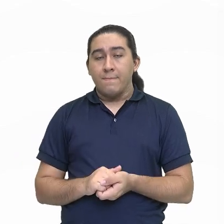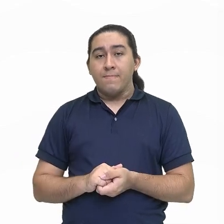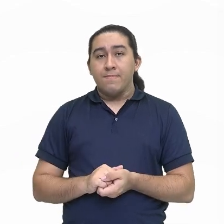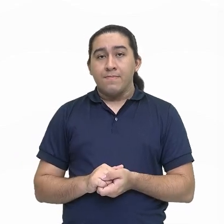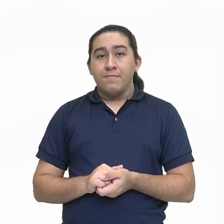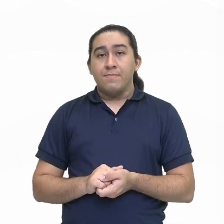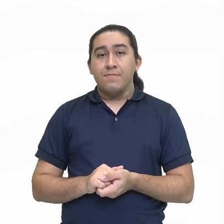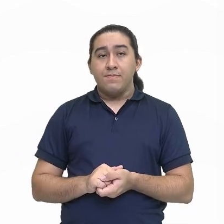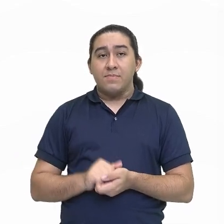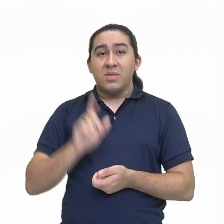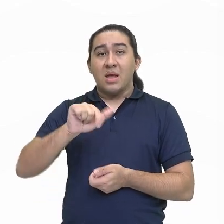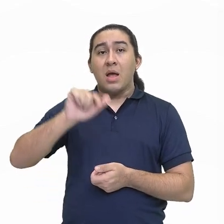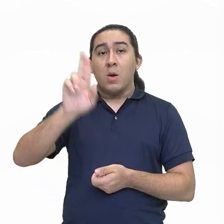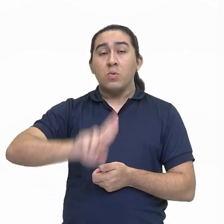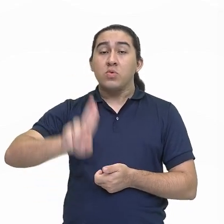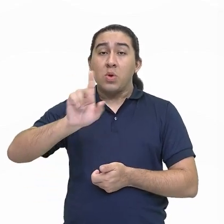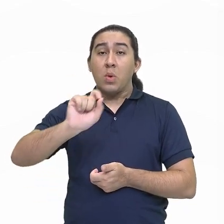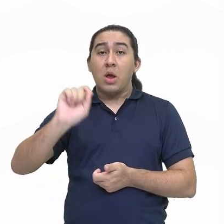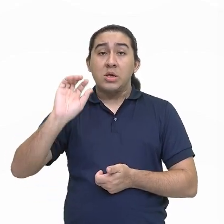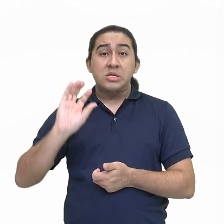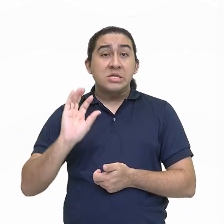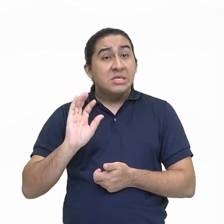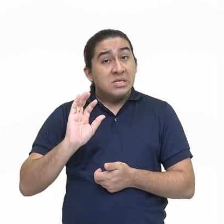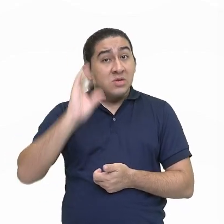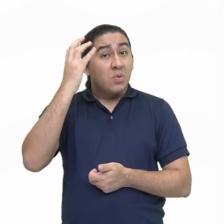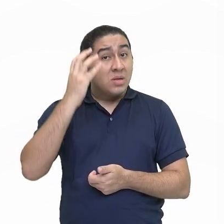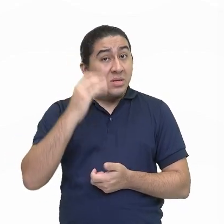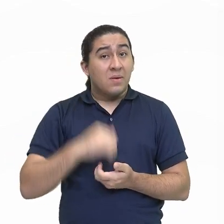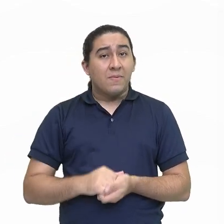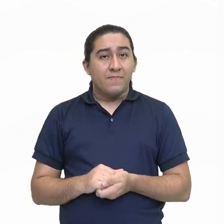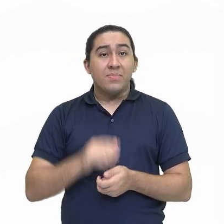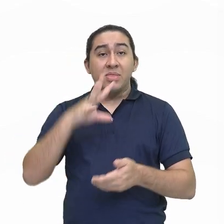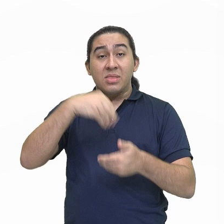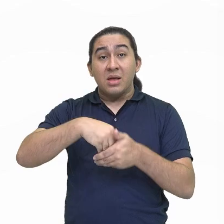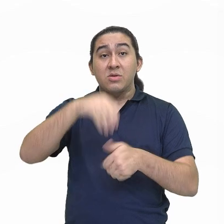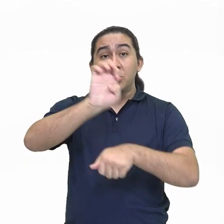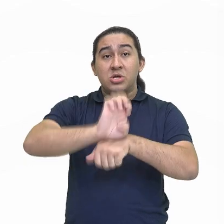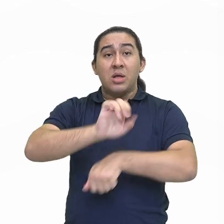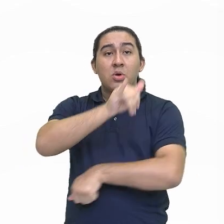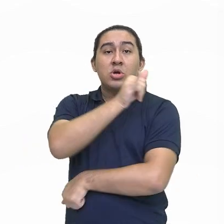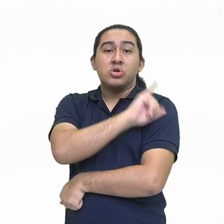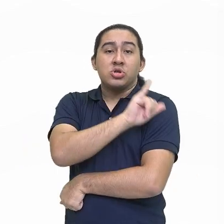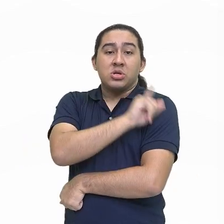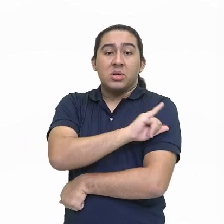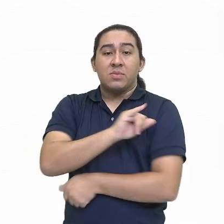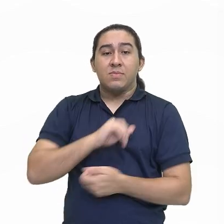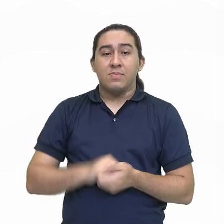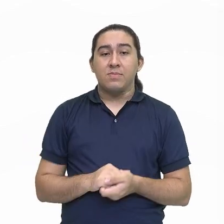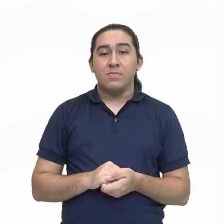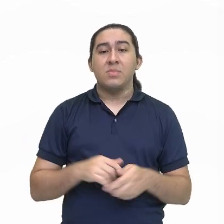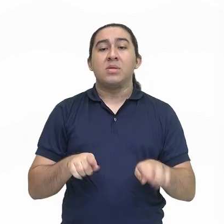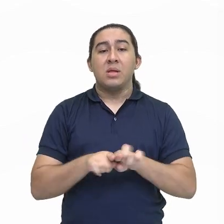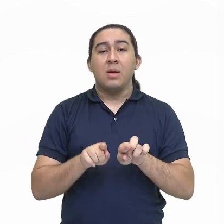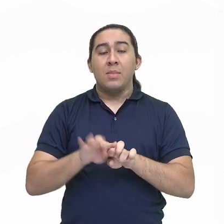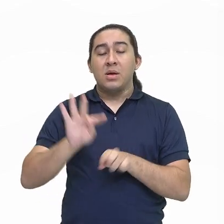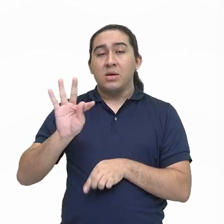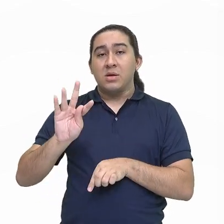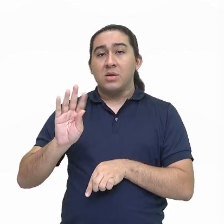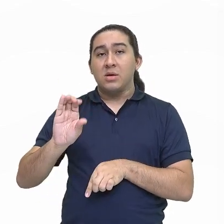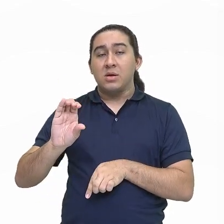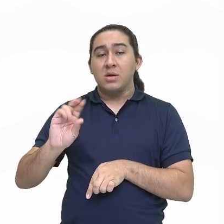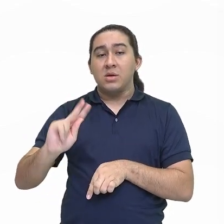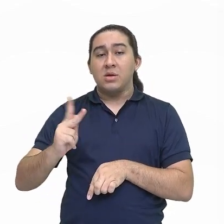relacionada à situação, né? No Rio de Janeiro. E tchê, né, que é a